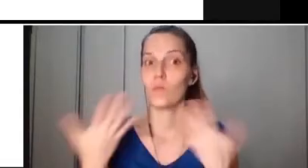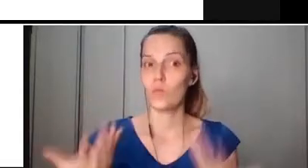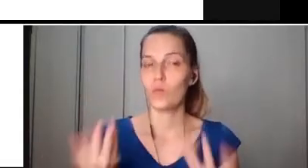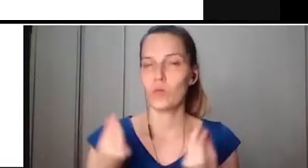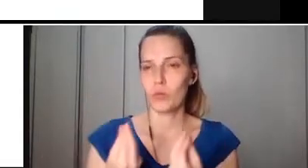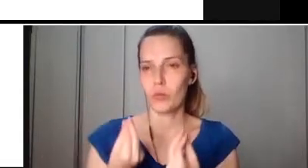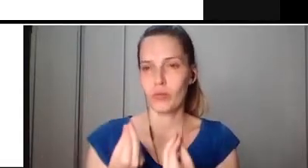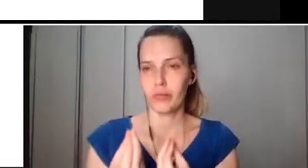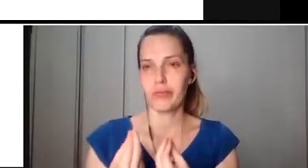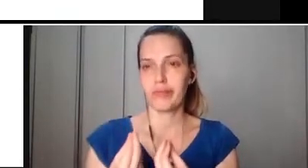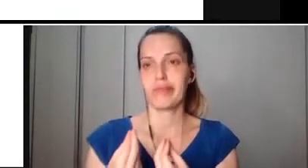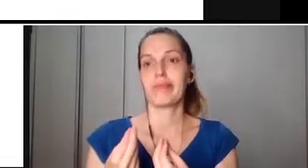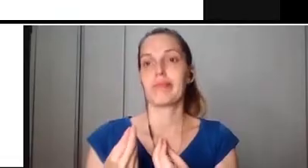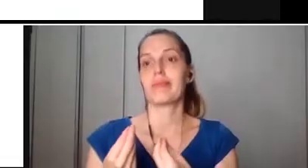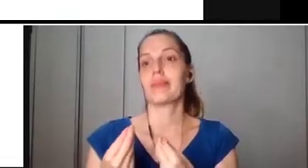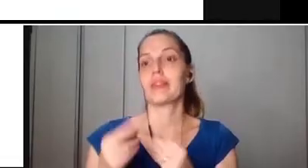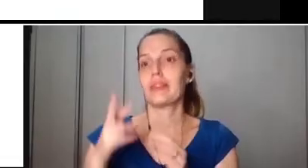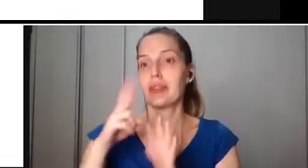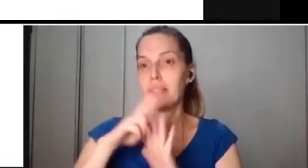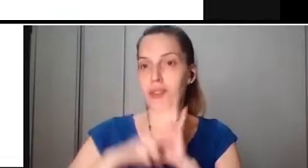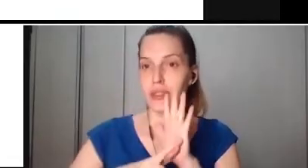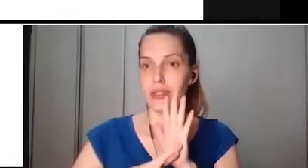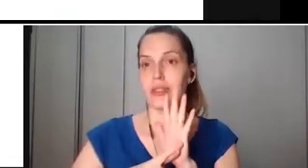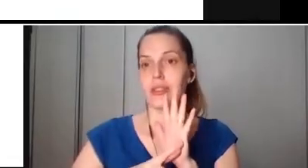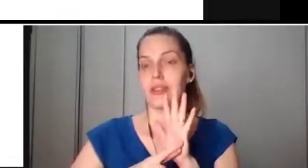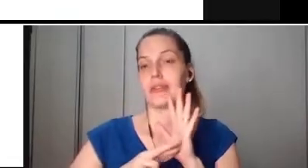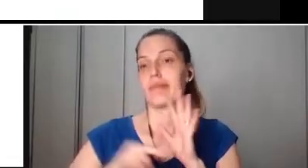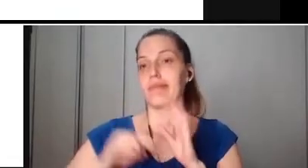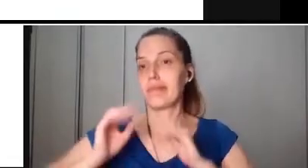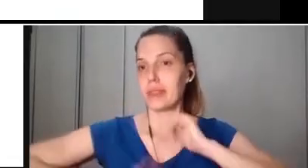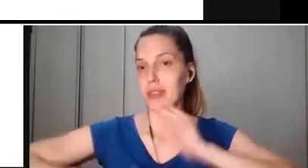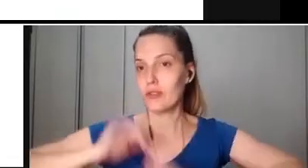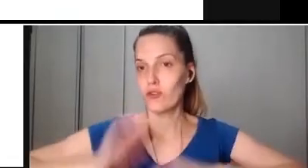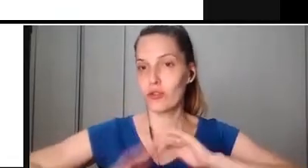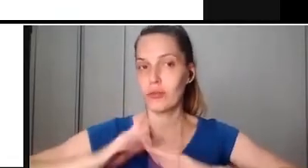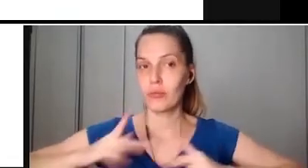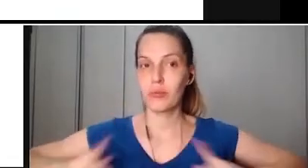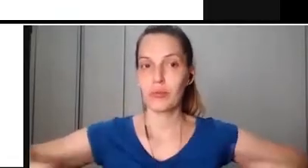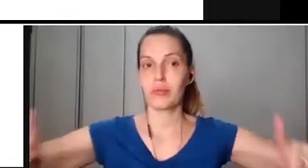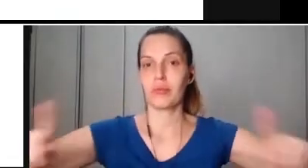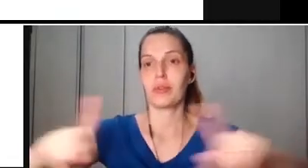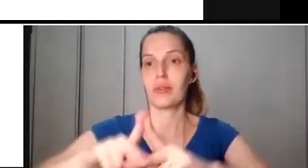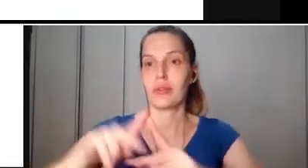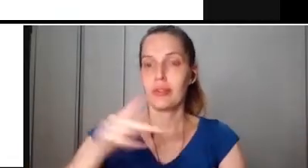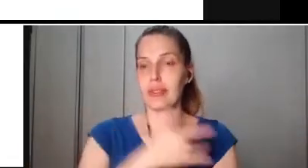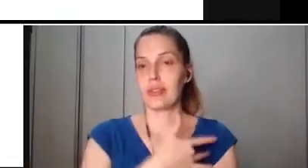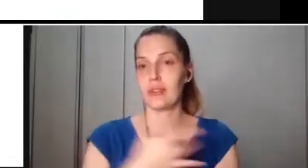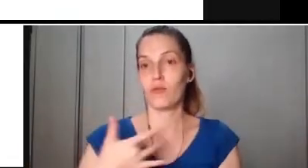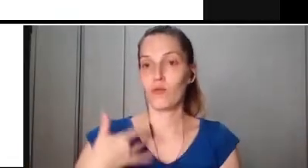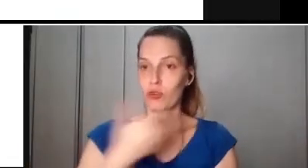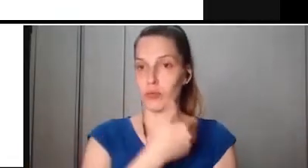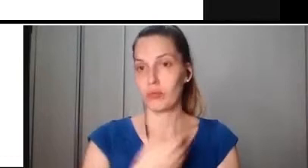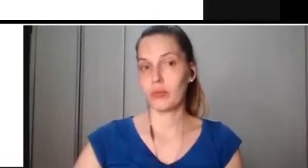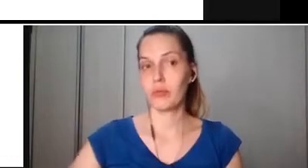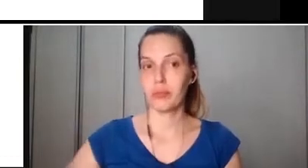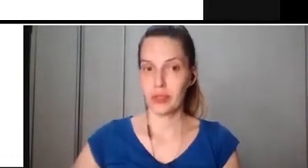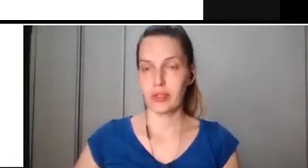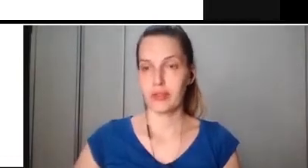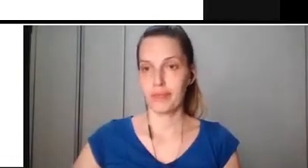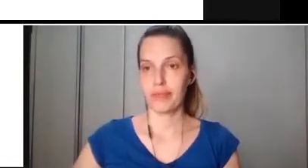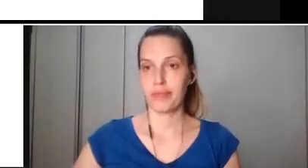populacionais de saúde pública que trazem grandes benefícios para a população trazem